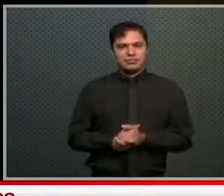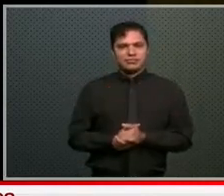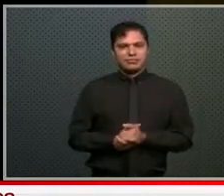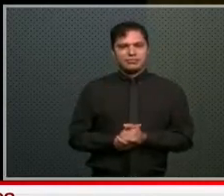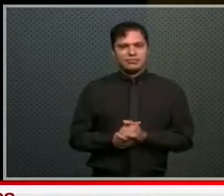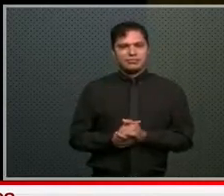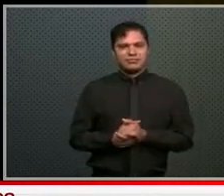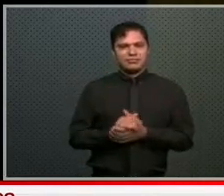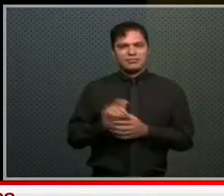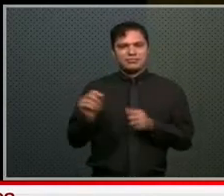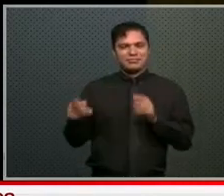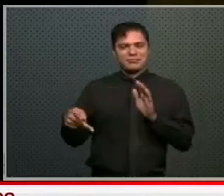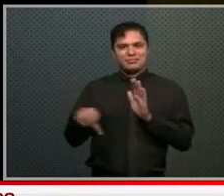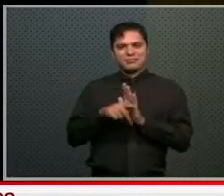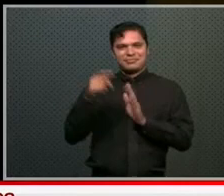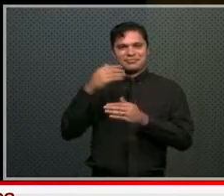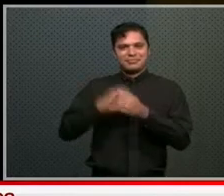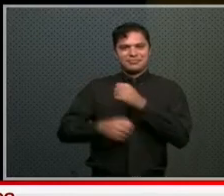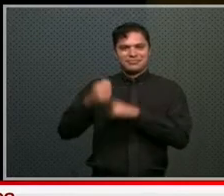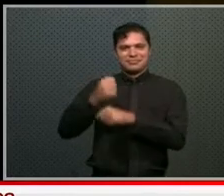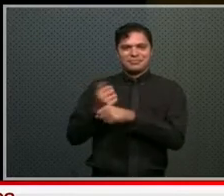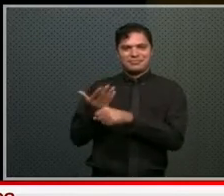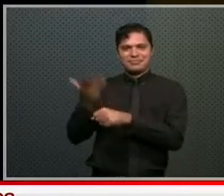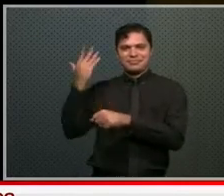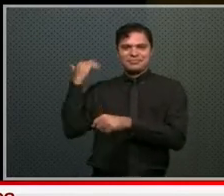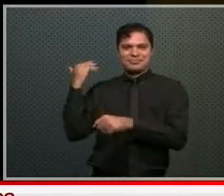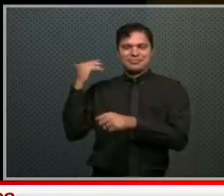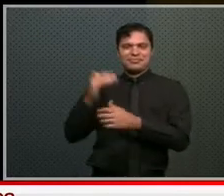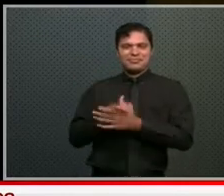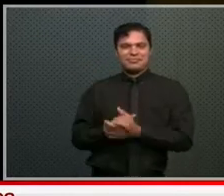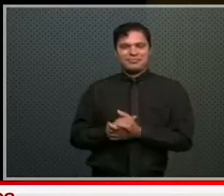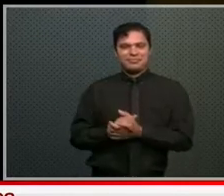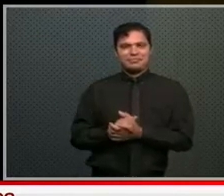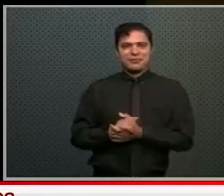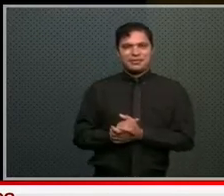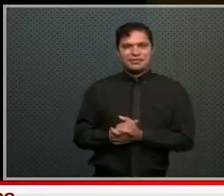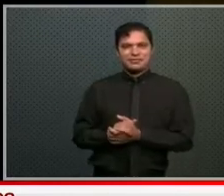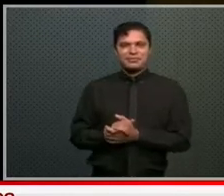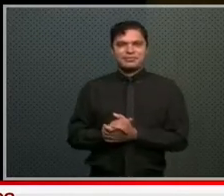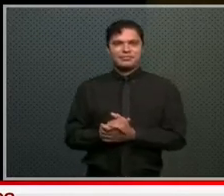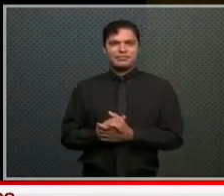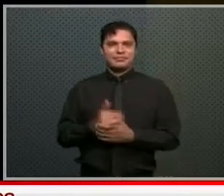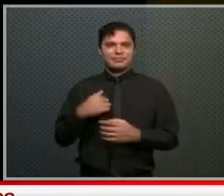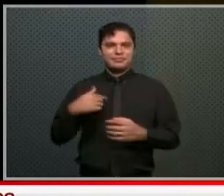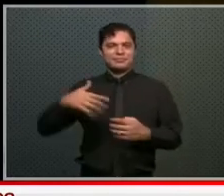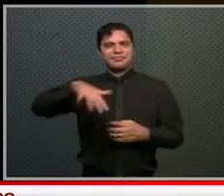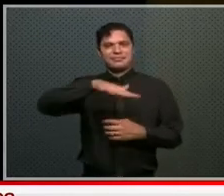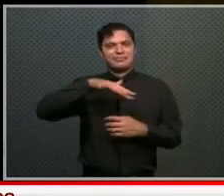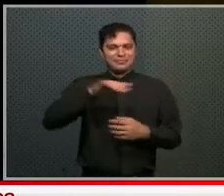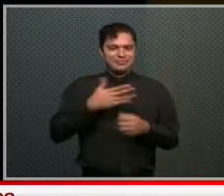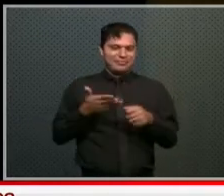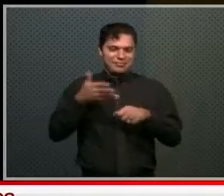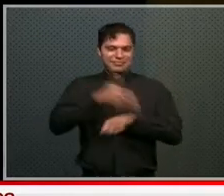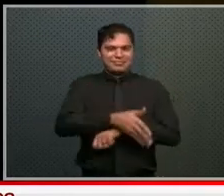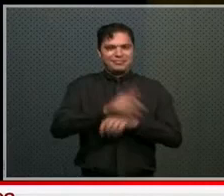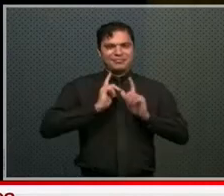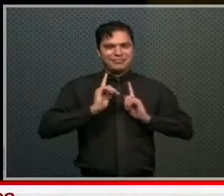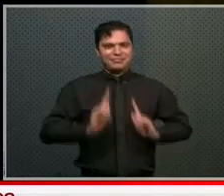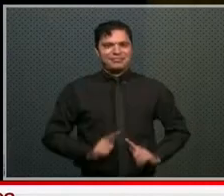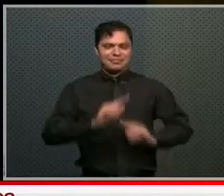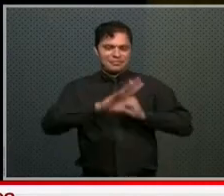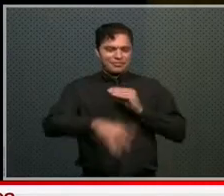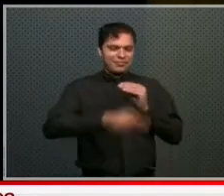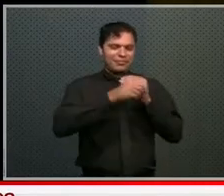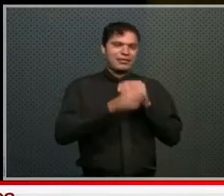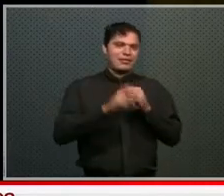Adilson que esteve o ano passado é presente se cada um de nós que passamos aqui pela gestão de uma